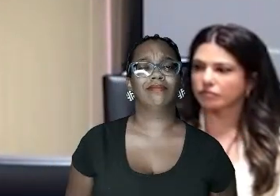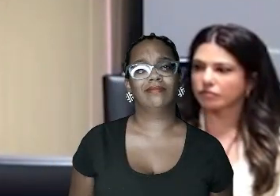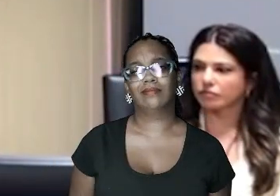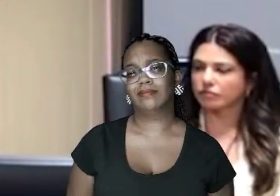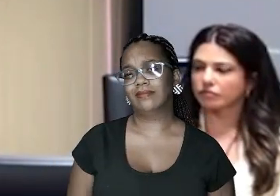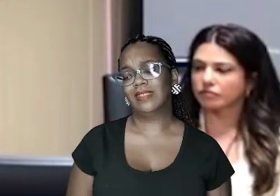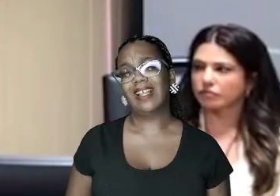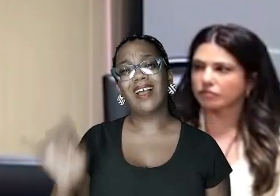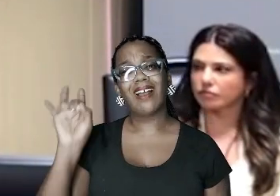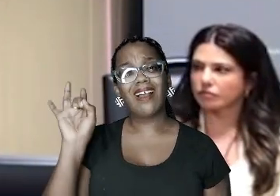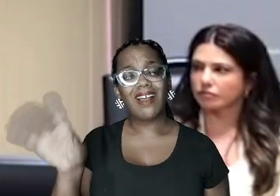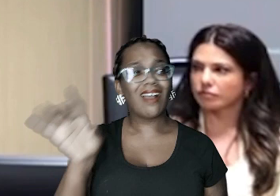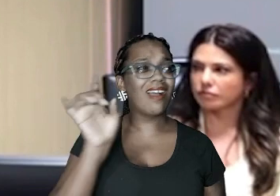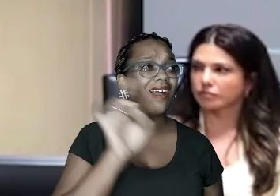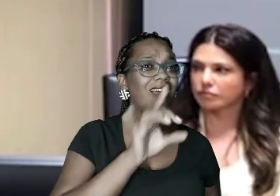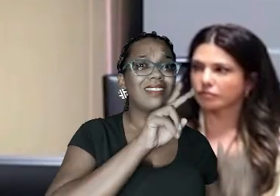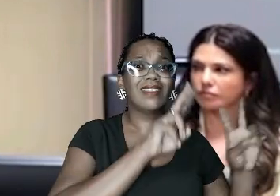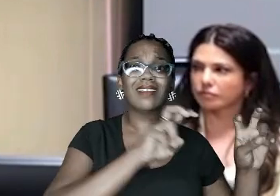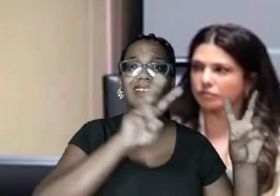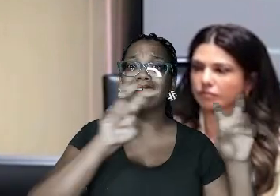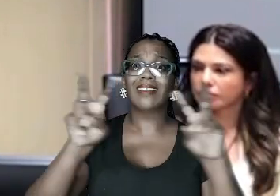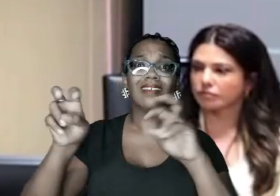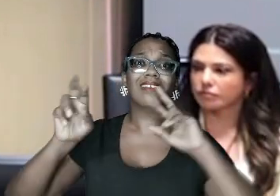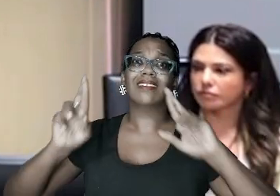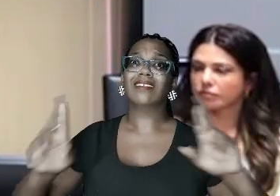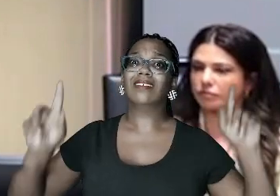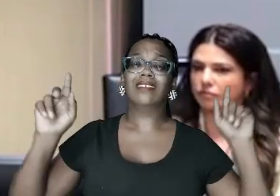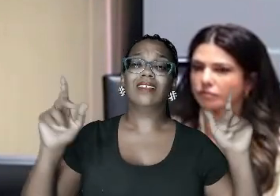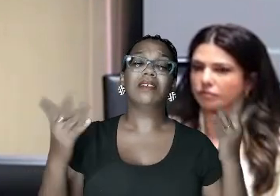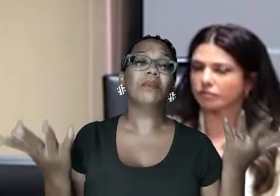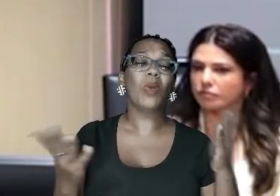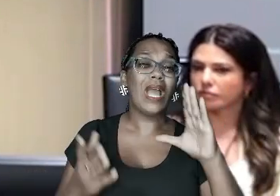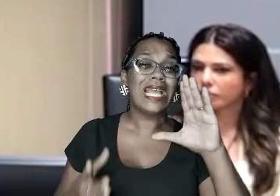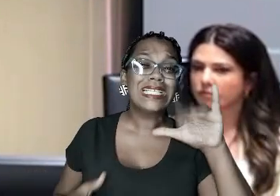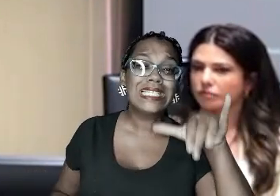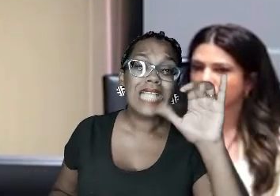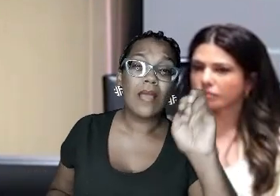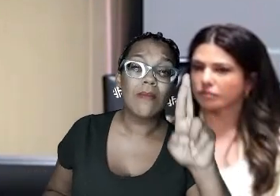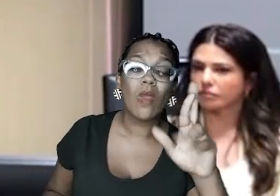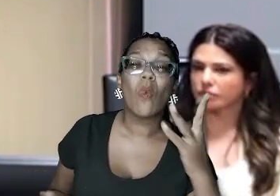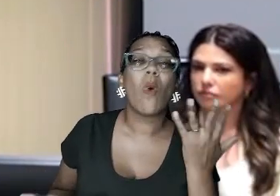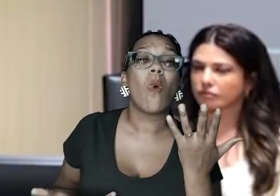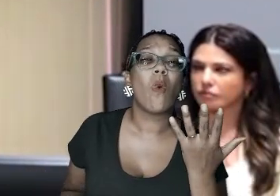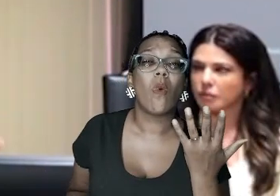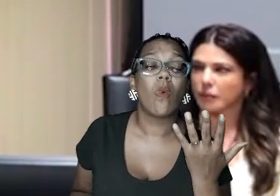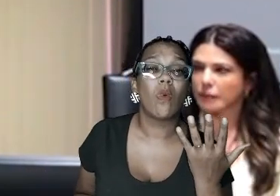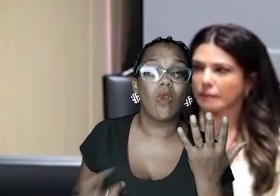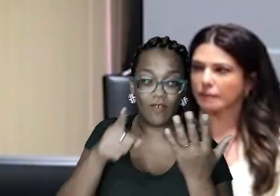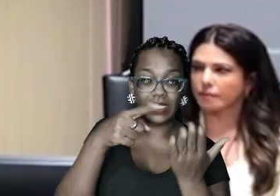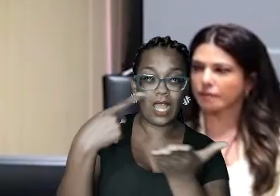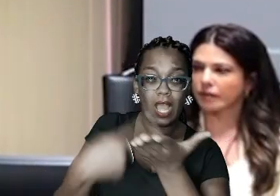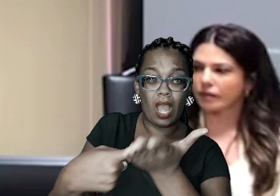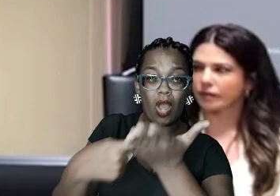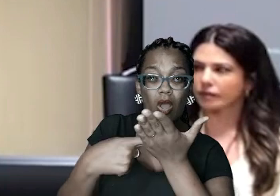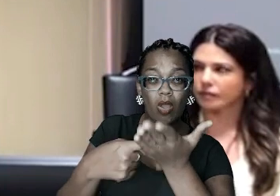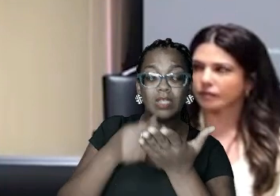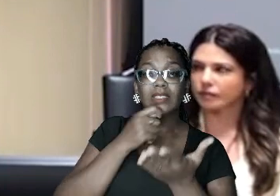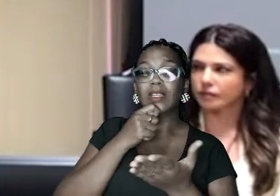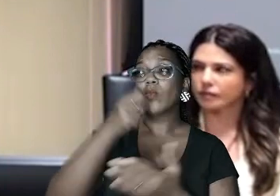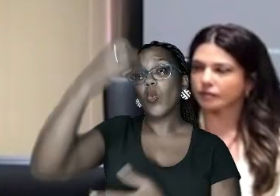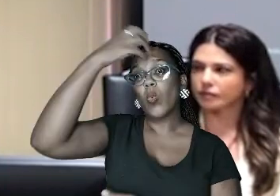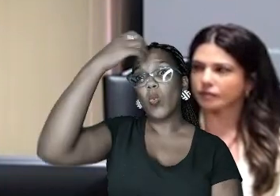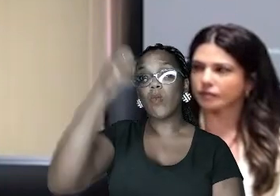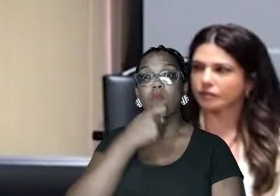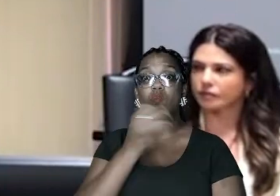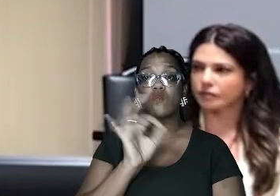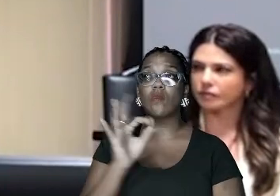mais equ é cada situação é uma situação de quem sai da trading a gente está falando você